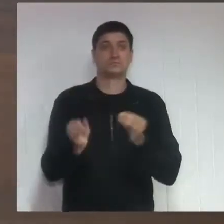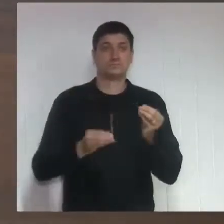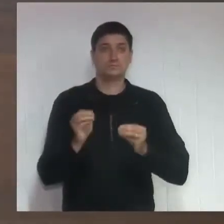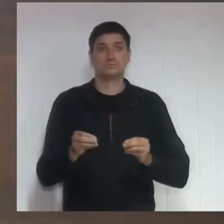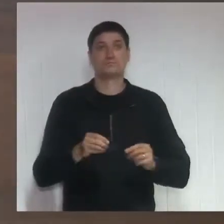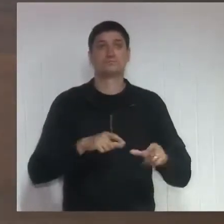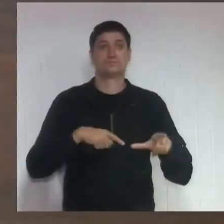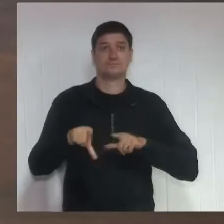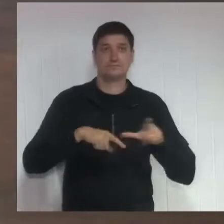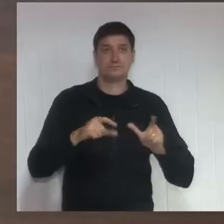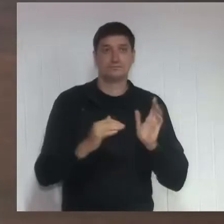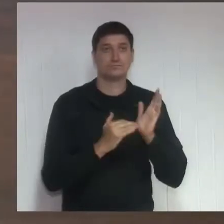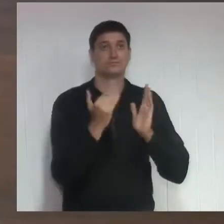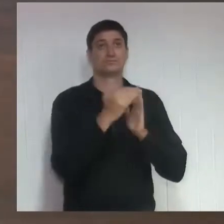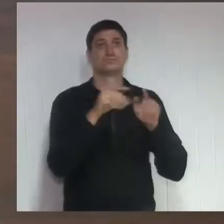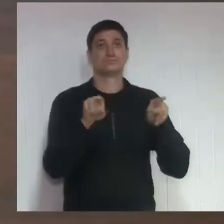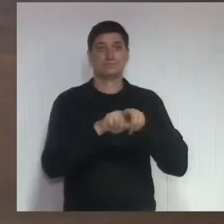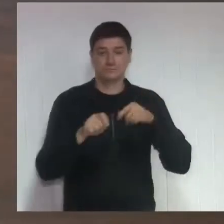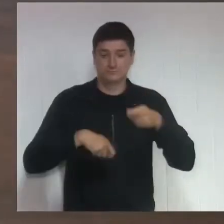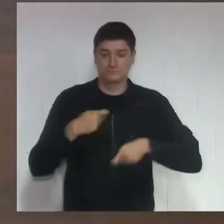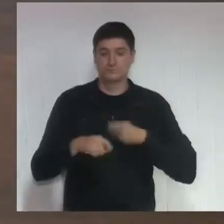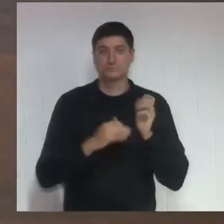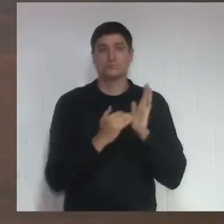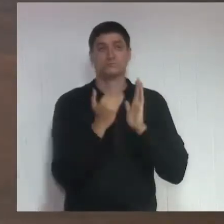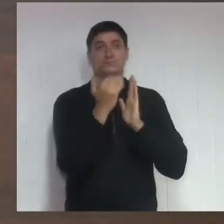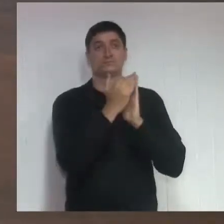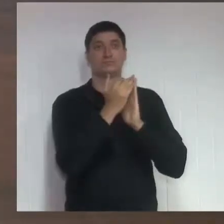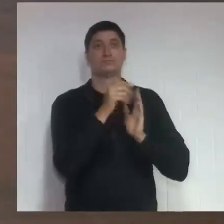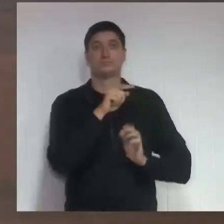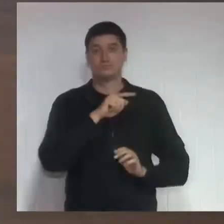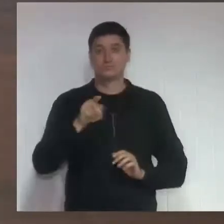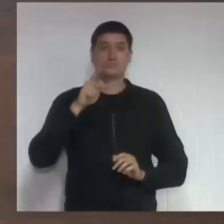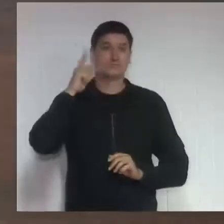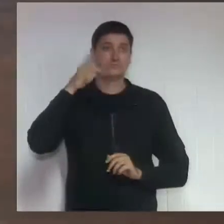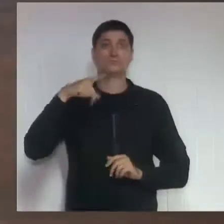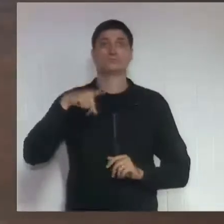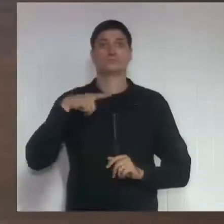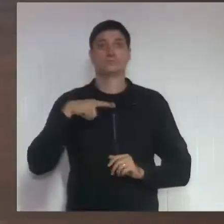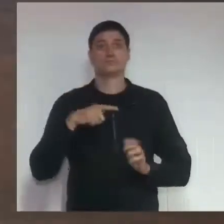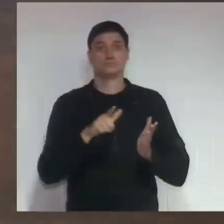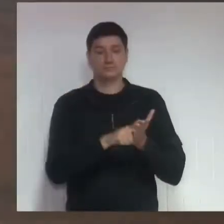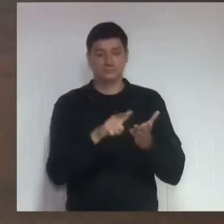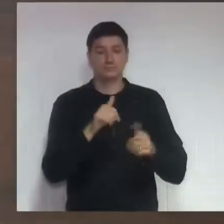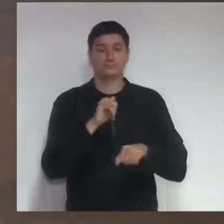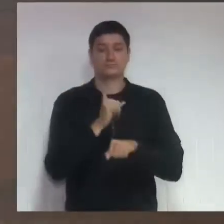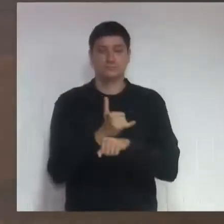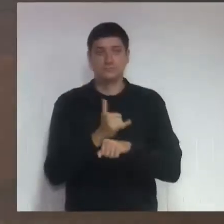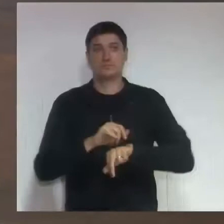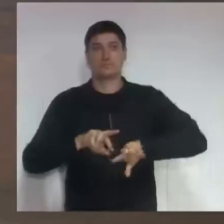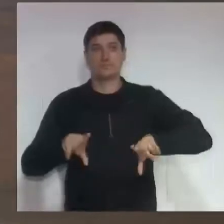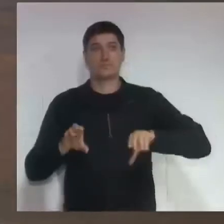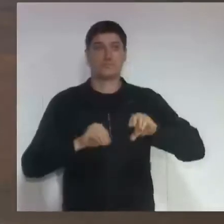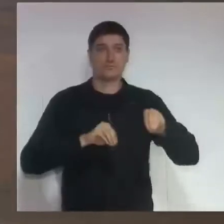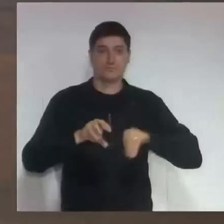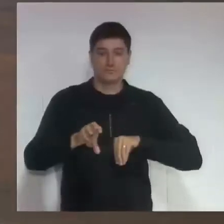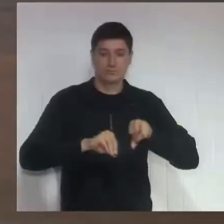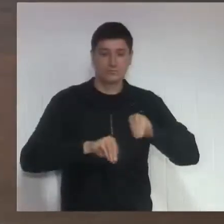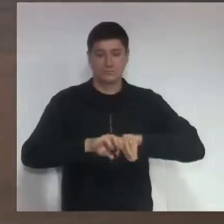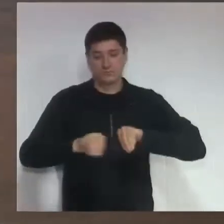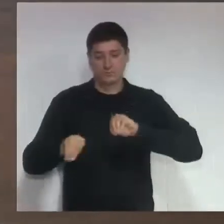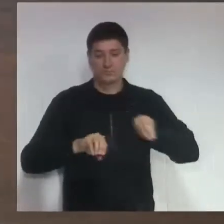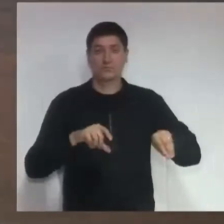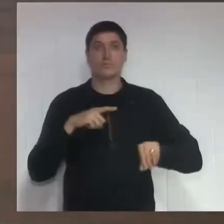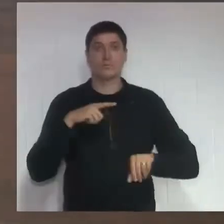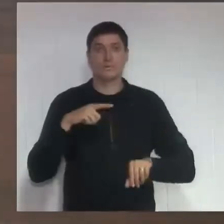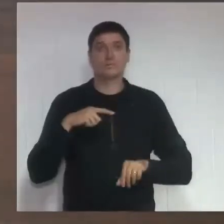inclusão social e diminuir esses impactos. Então, Vinhedo tem coleta seletiva, Vinhedo tem o Plano Municipal de Resíduos, tem a